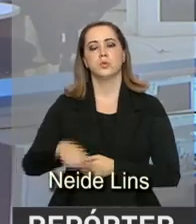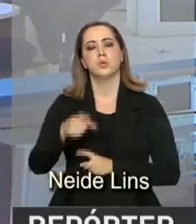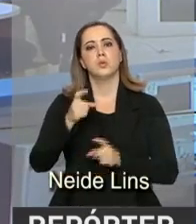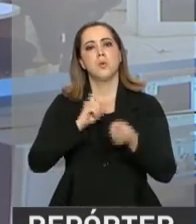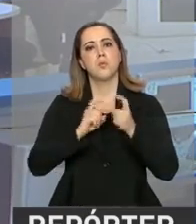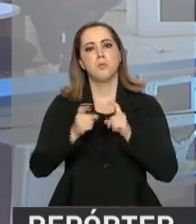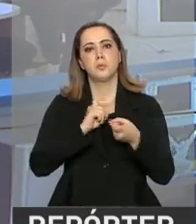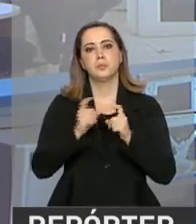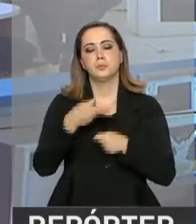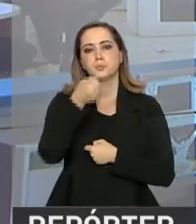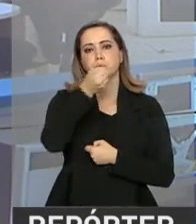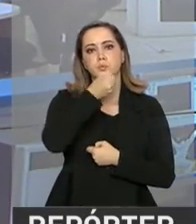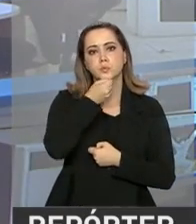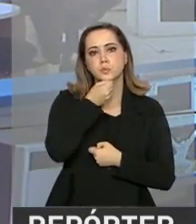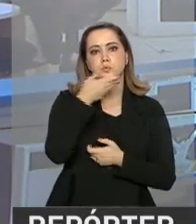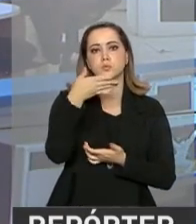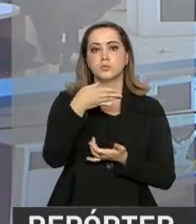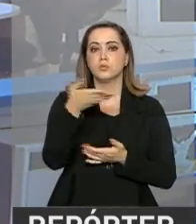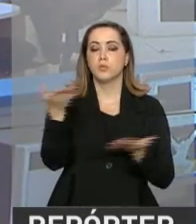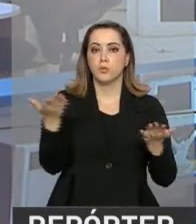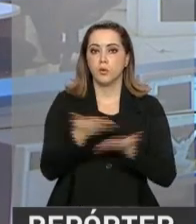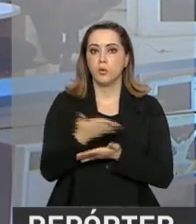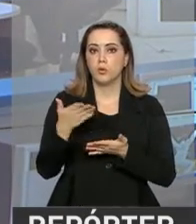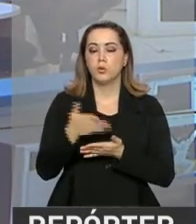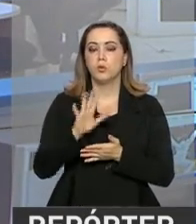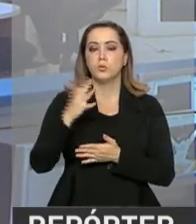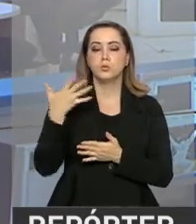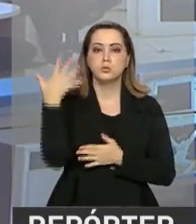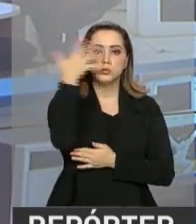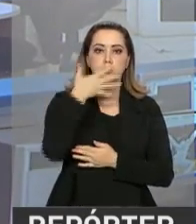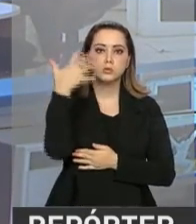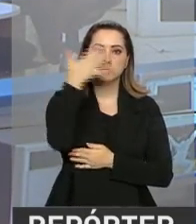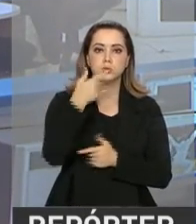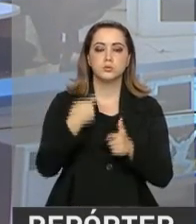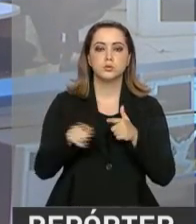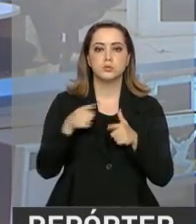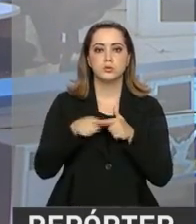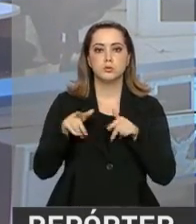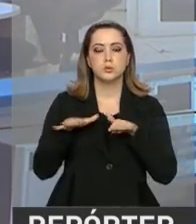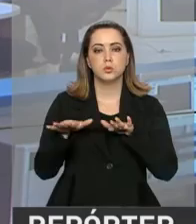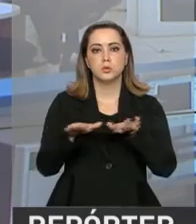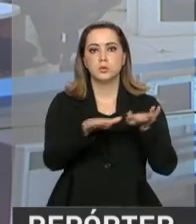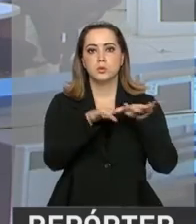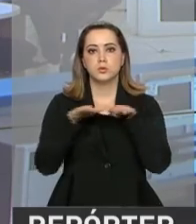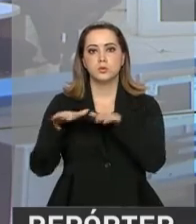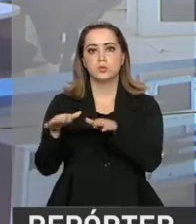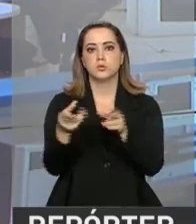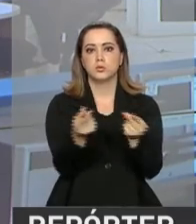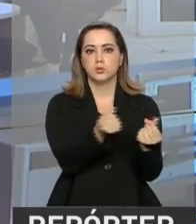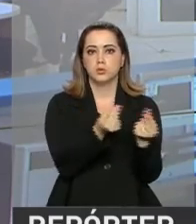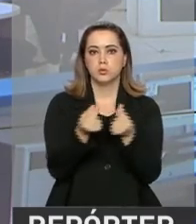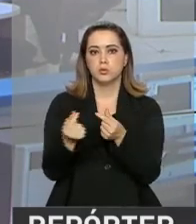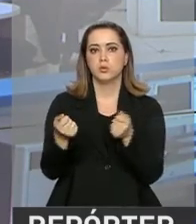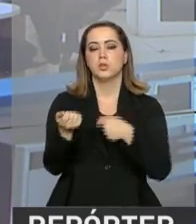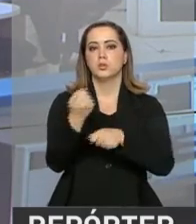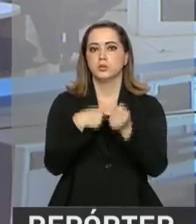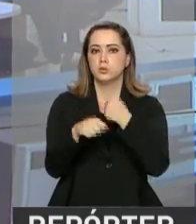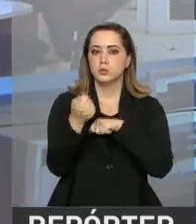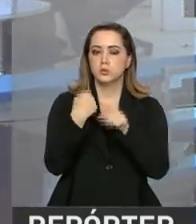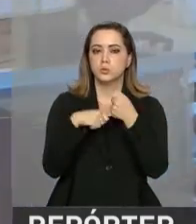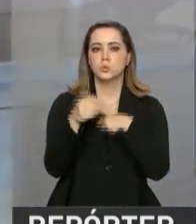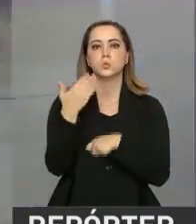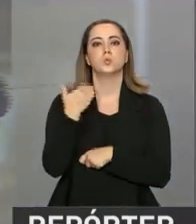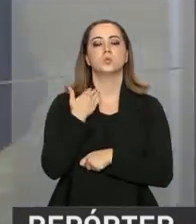conversou agora há pouco com jornalistas no encerramento do seminário sobre riscos, estabilidade financeira e economia bancária, realizado em São Paulo.